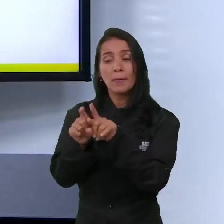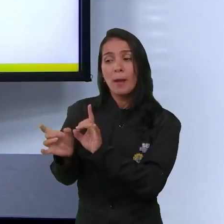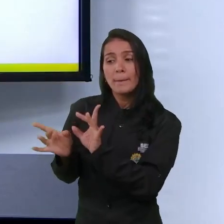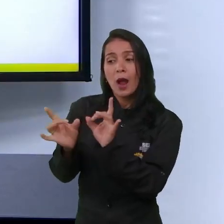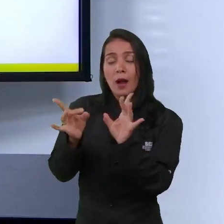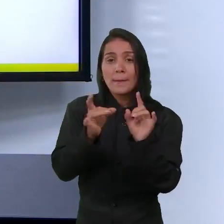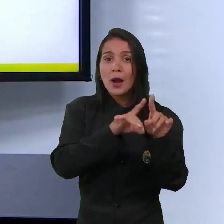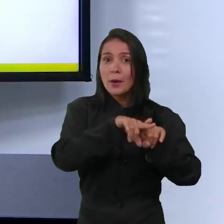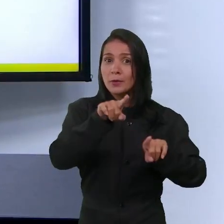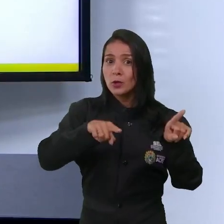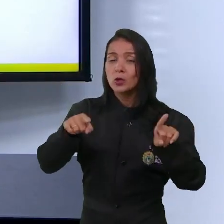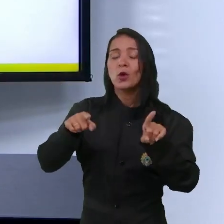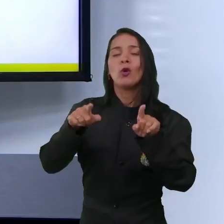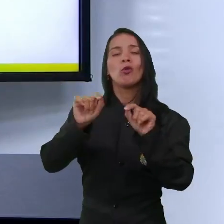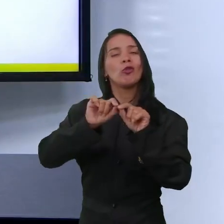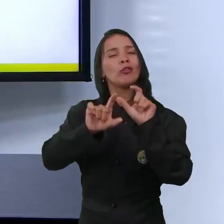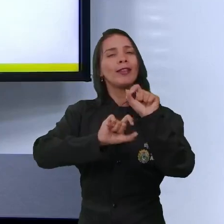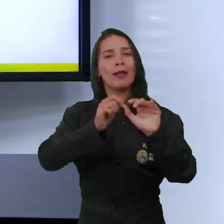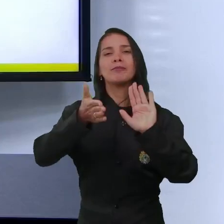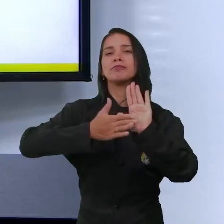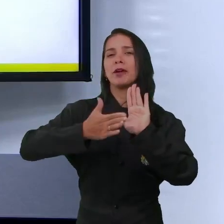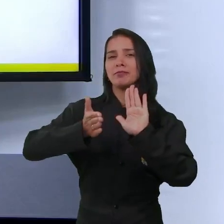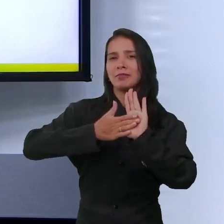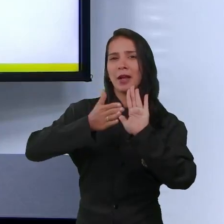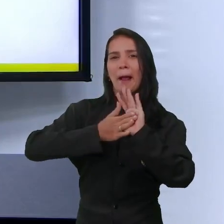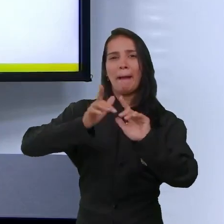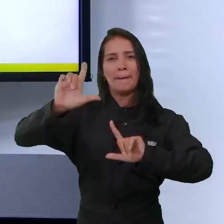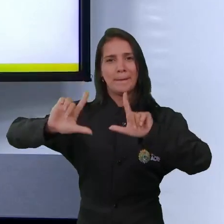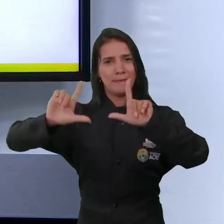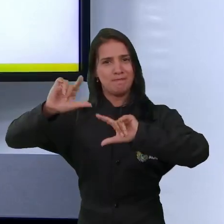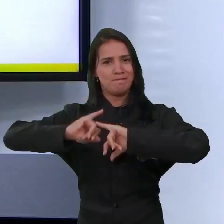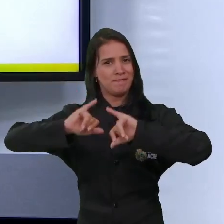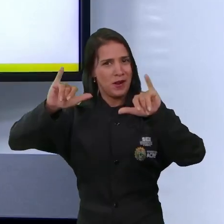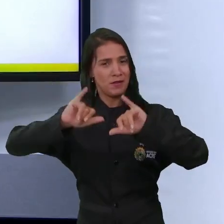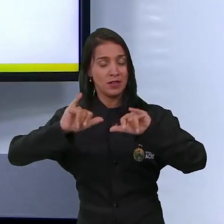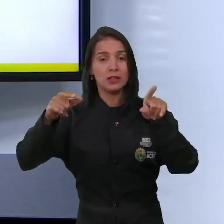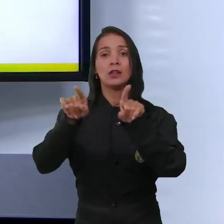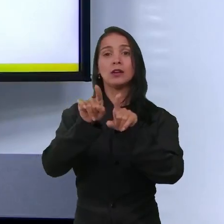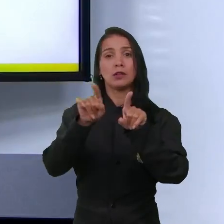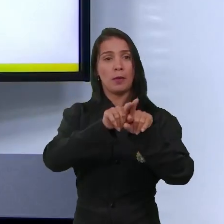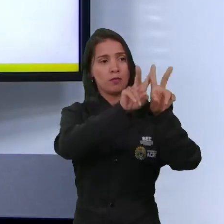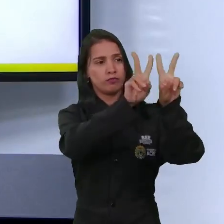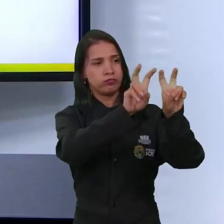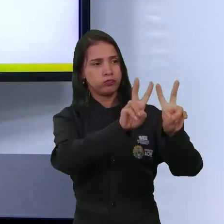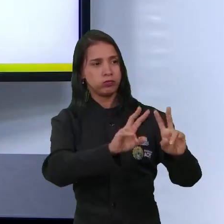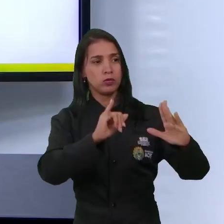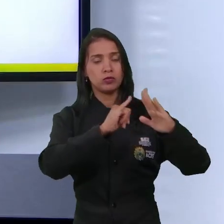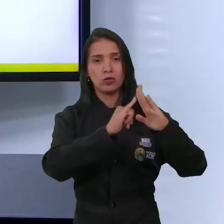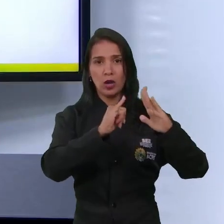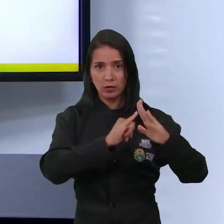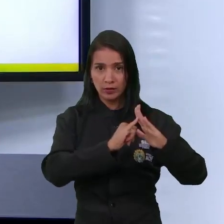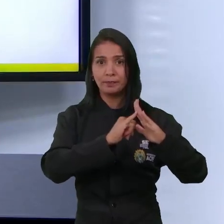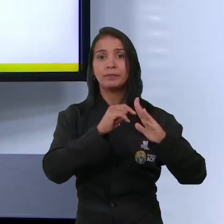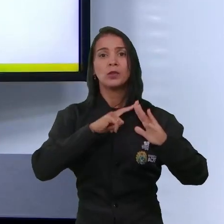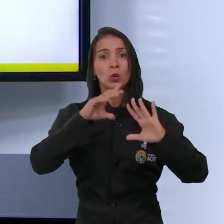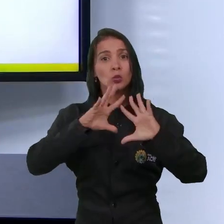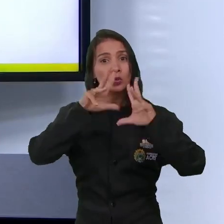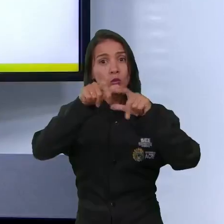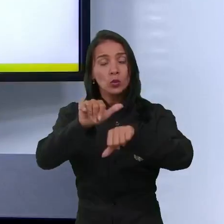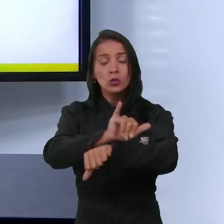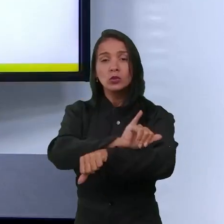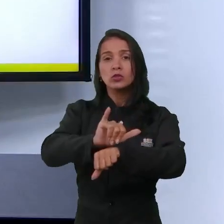produtos, fazem propaganda das lojas, falam sobre assuntos institucionais. Então, todas essas ferramentas foram o quê? Foram